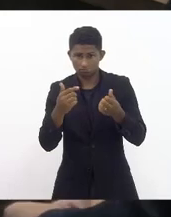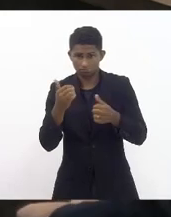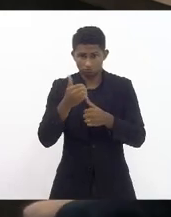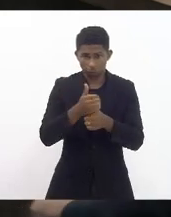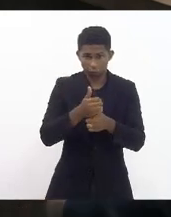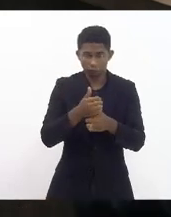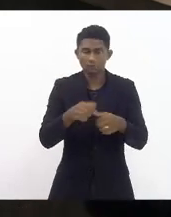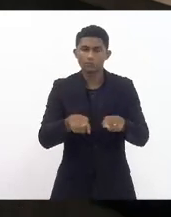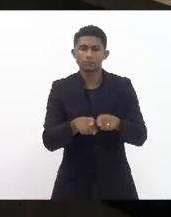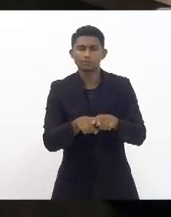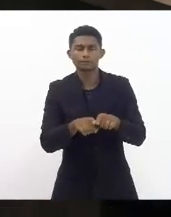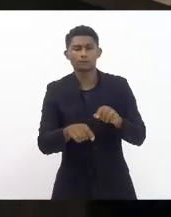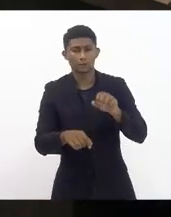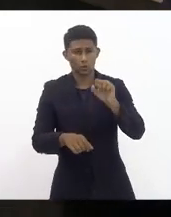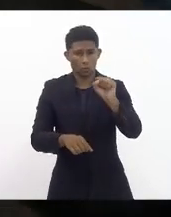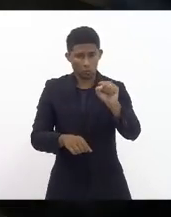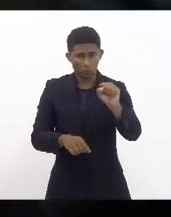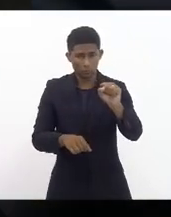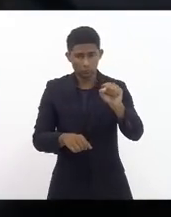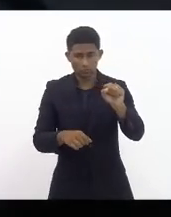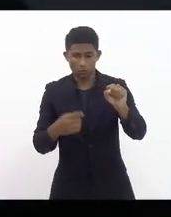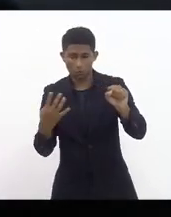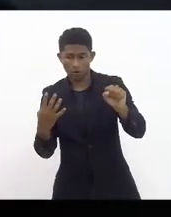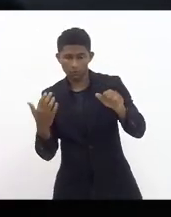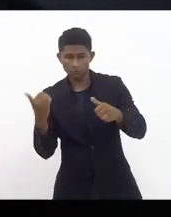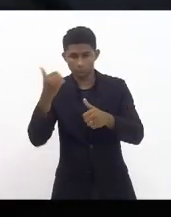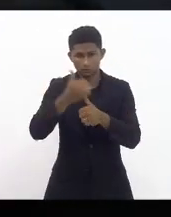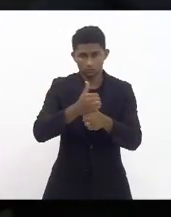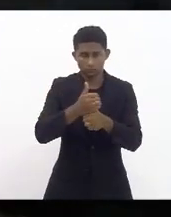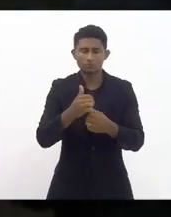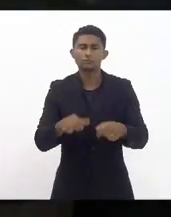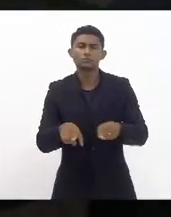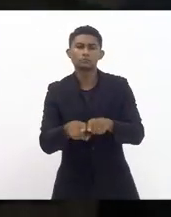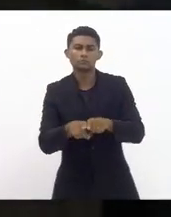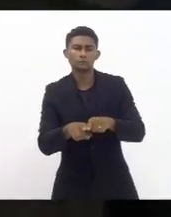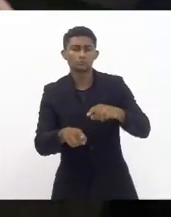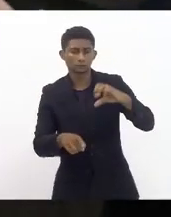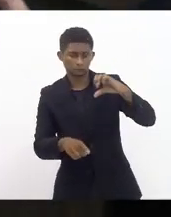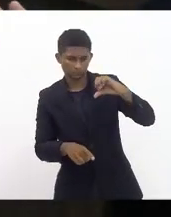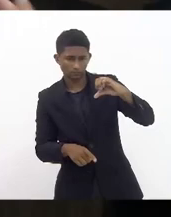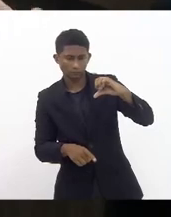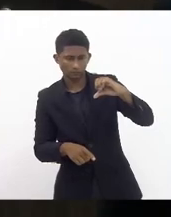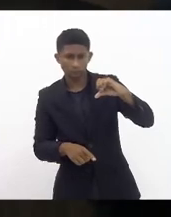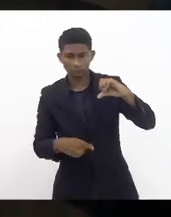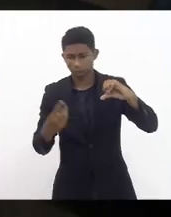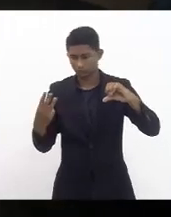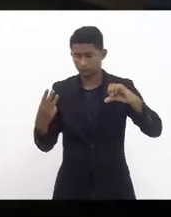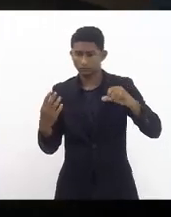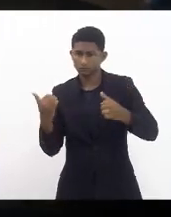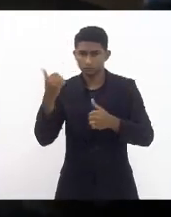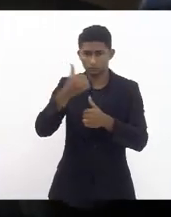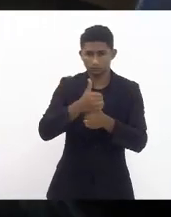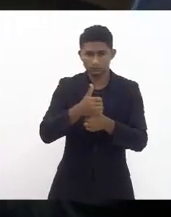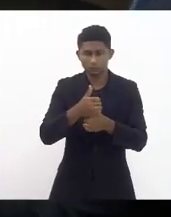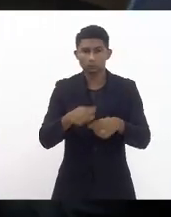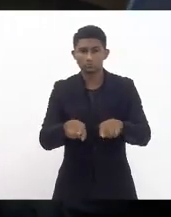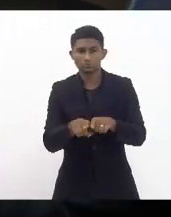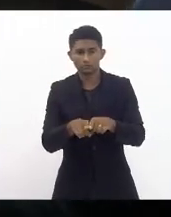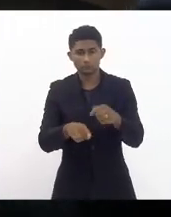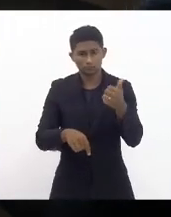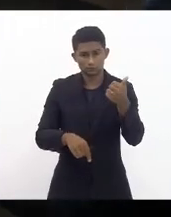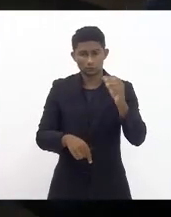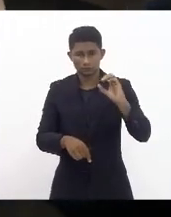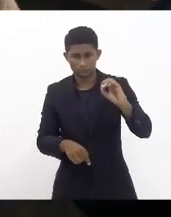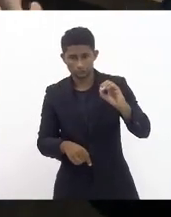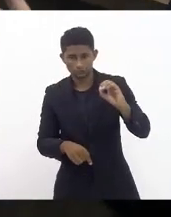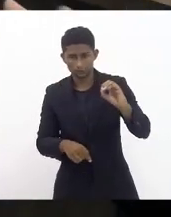8 prejudicada pela 4. Emenda 9 prejudicada pela 3, emenda 10